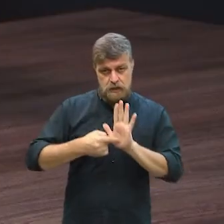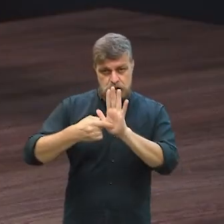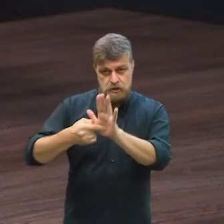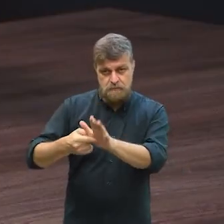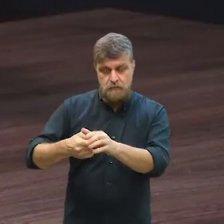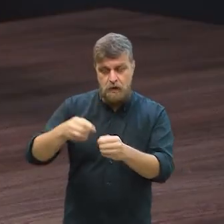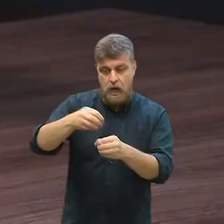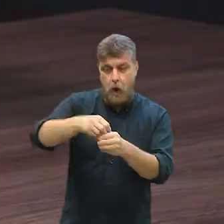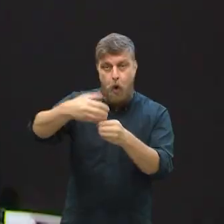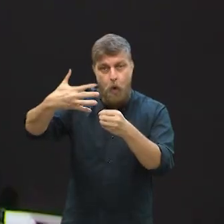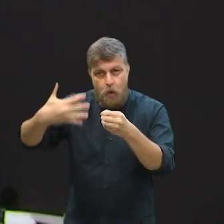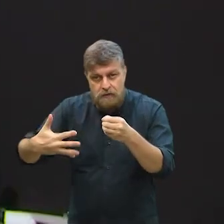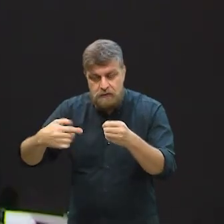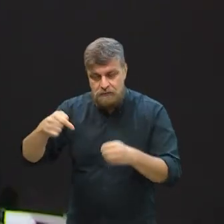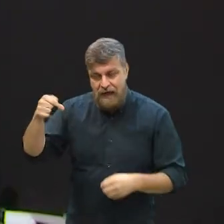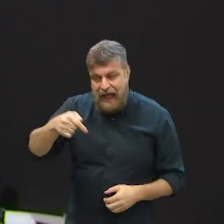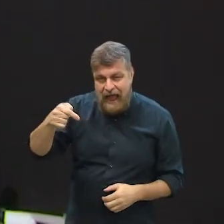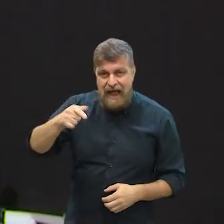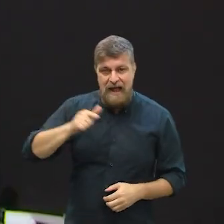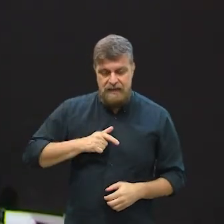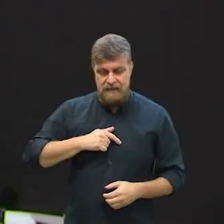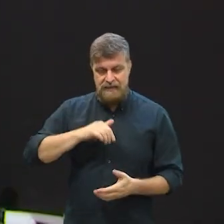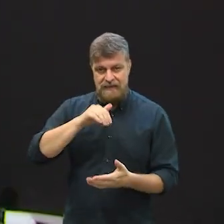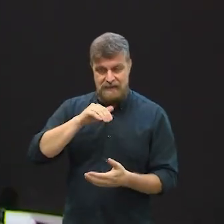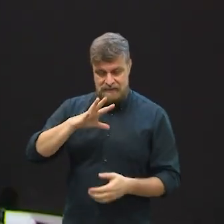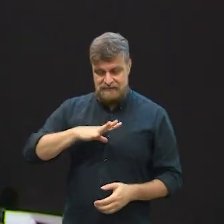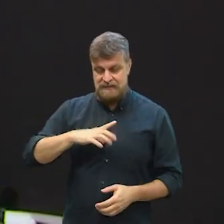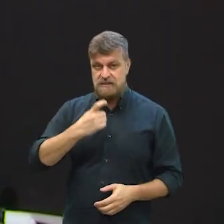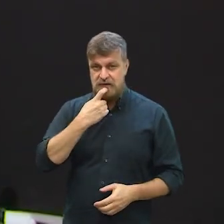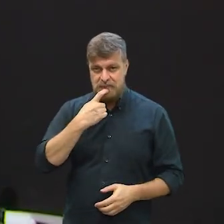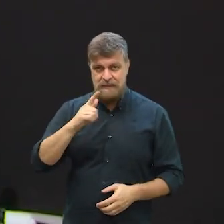gente traz conteúdo. E aqui no nosso escritório de Campinas, a